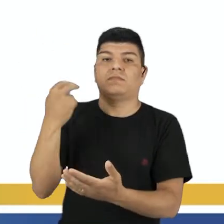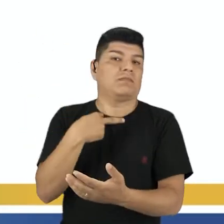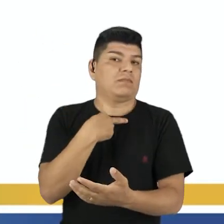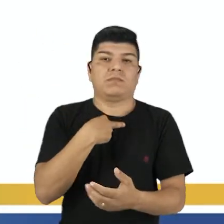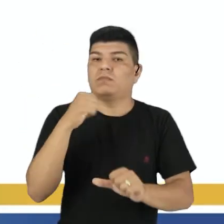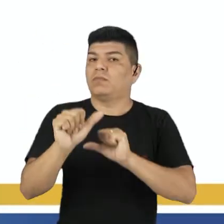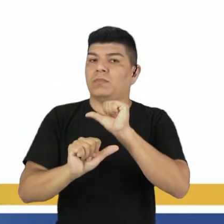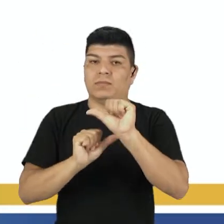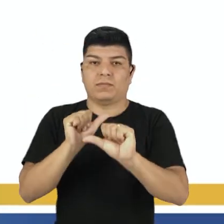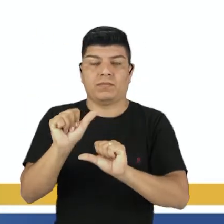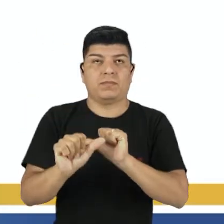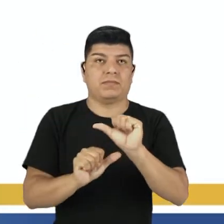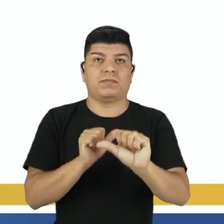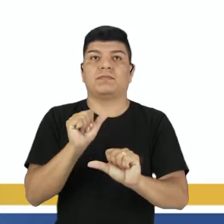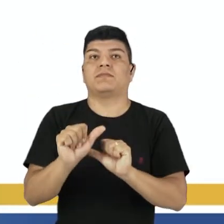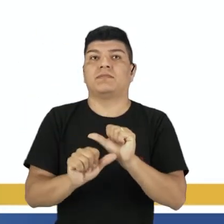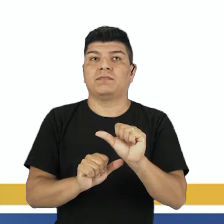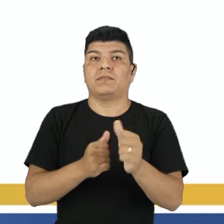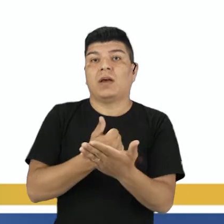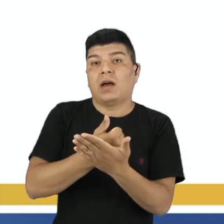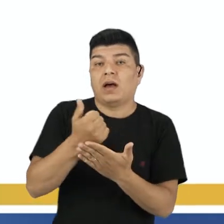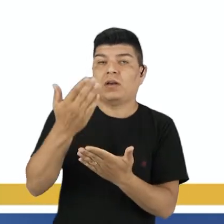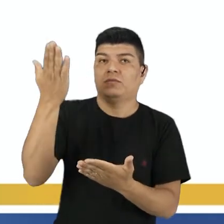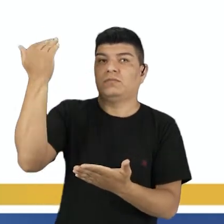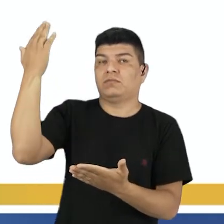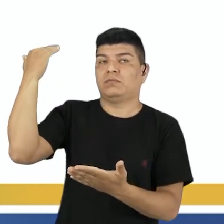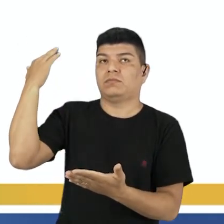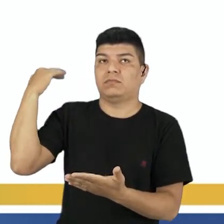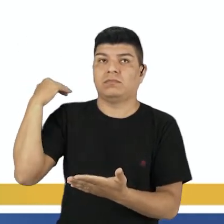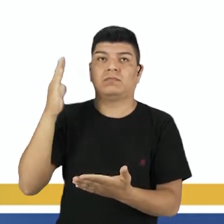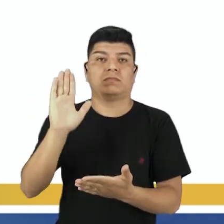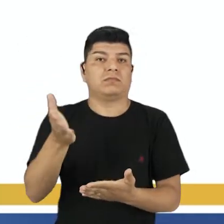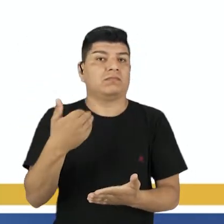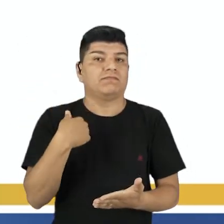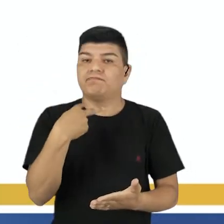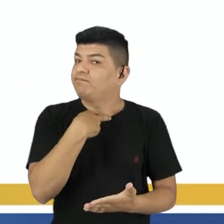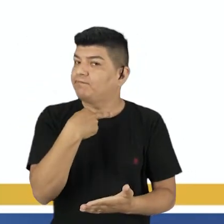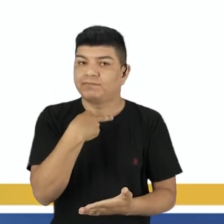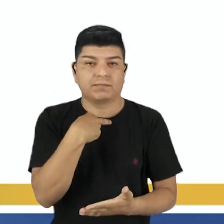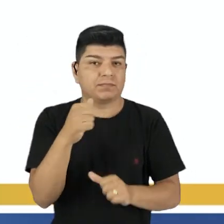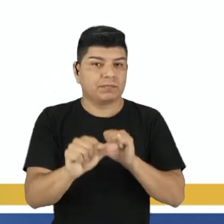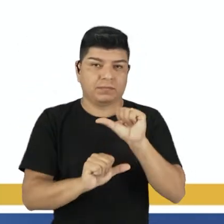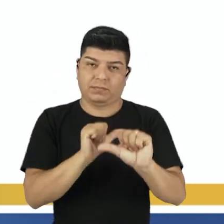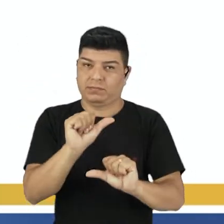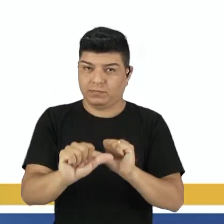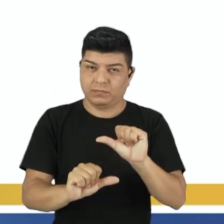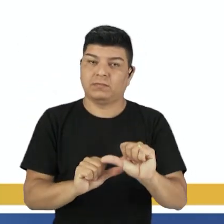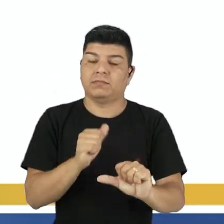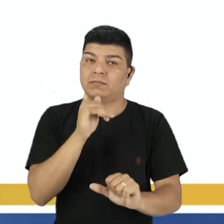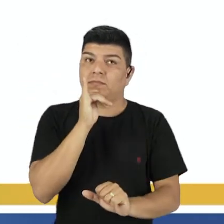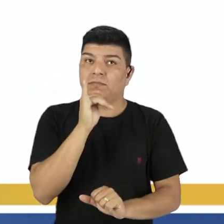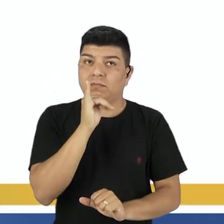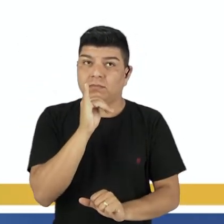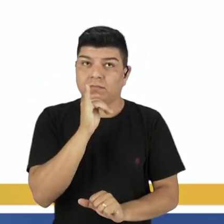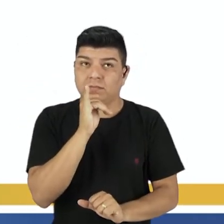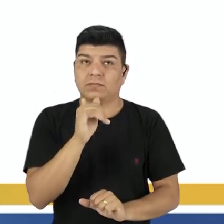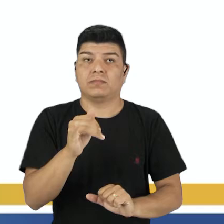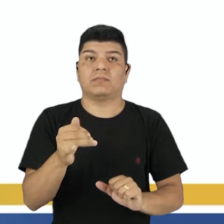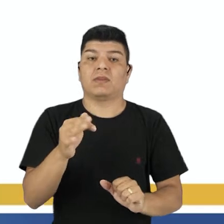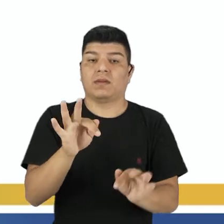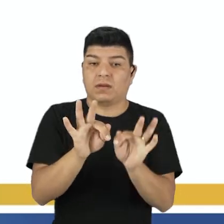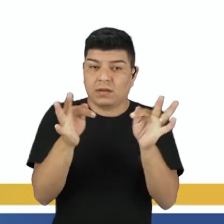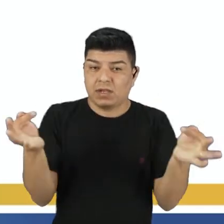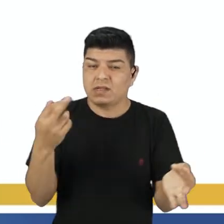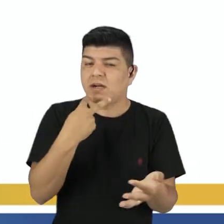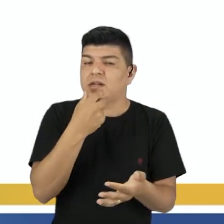ser modificadas. Então, ações no passado que aconteceram e a gente não pode mais mudar isso. Exemplo, I